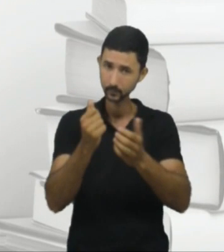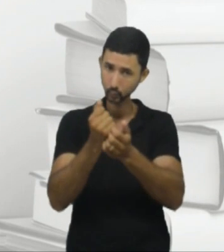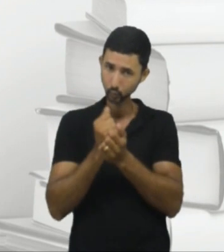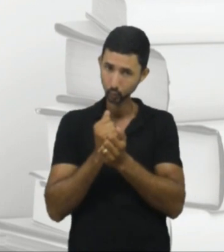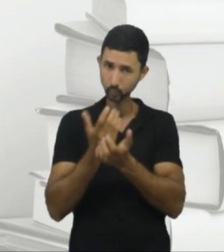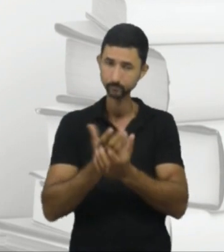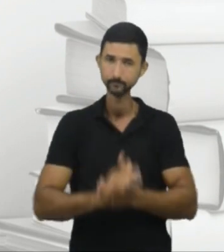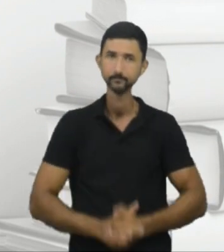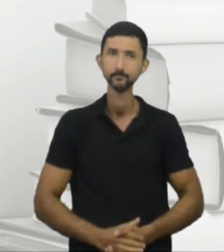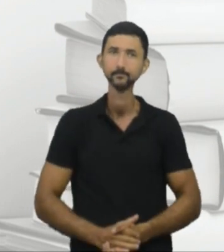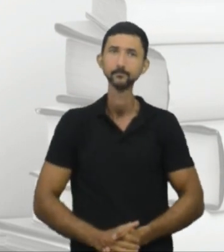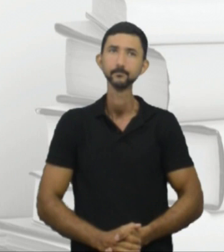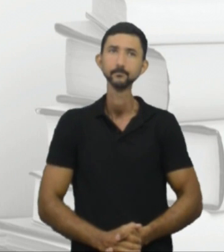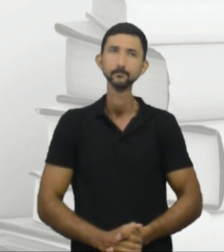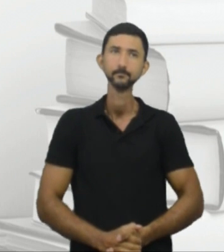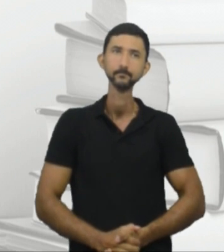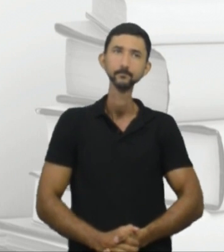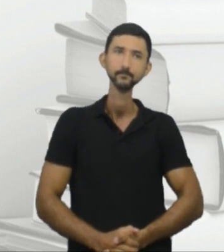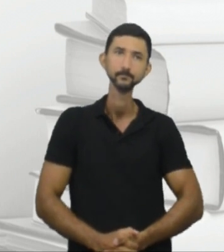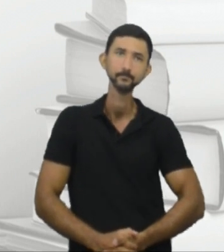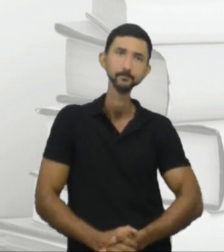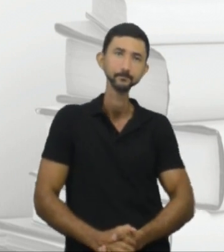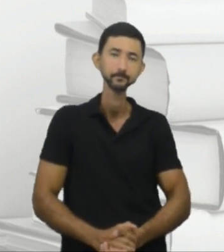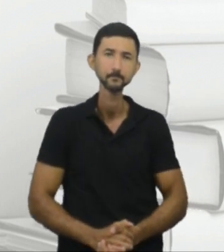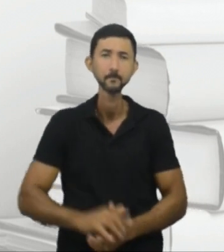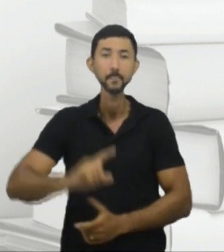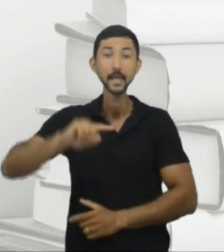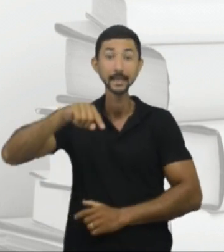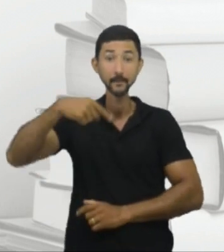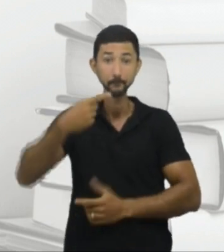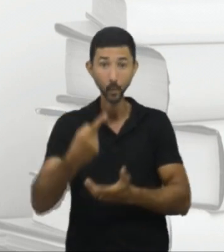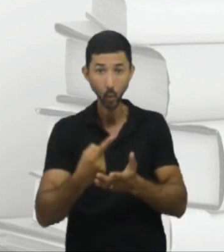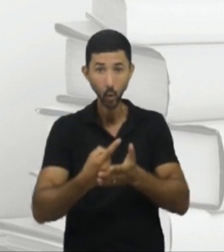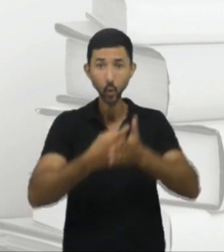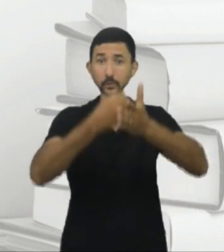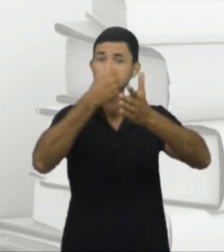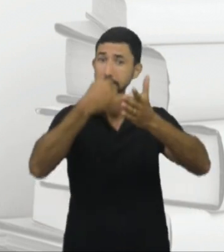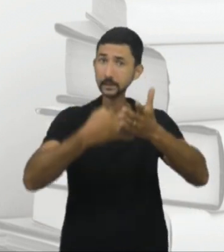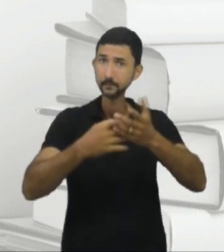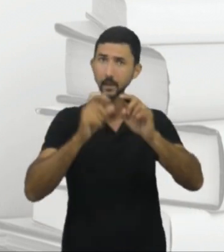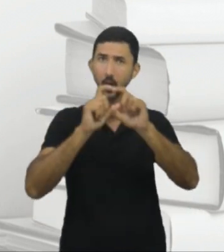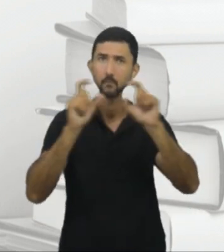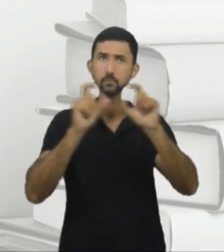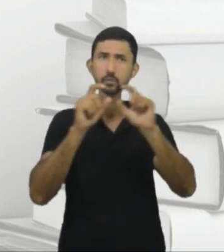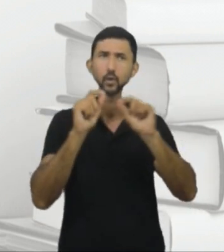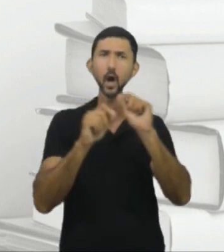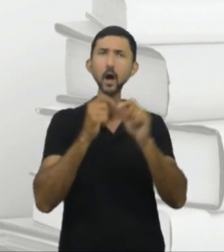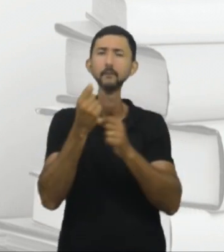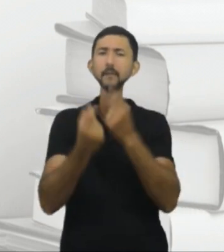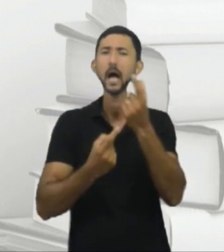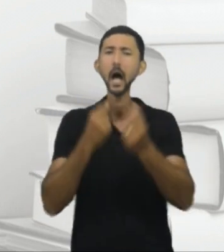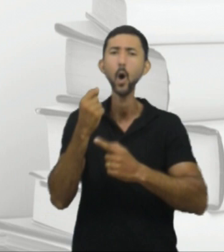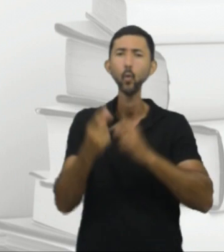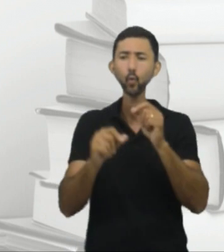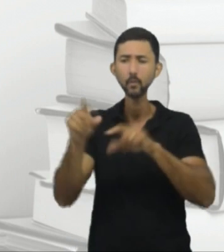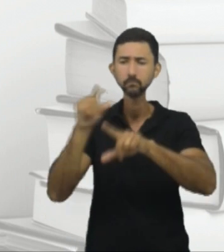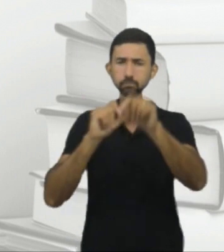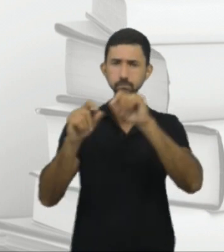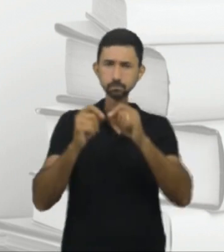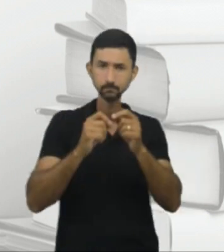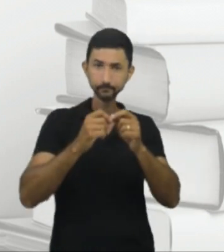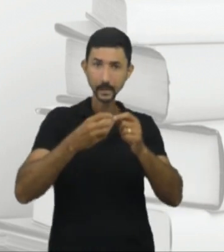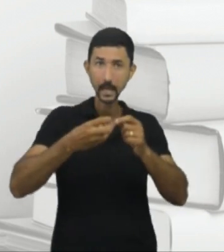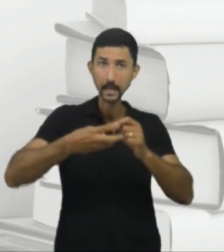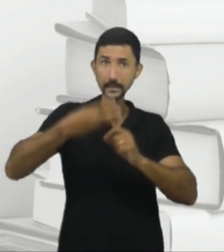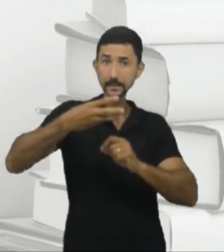comigo. Ela dá depois outras razões e eu destaquei apenas algumas para você. A